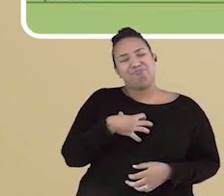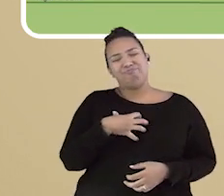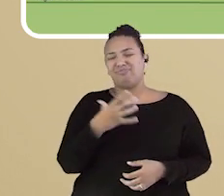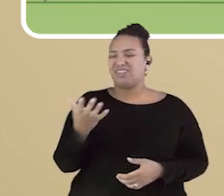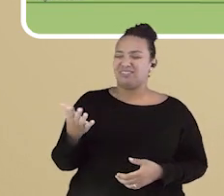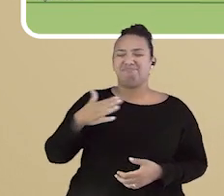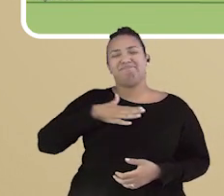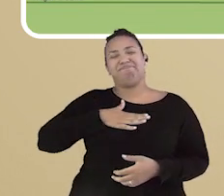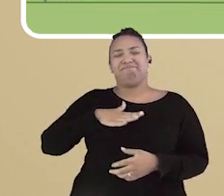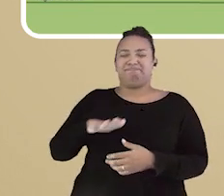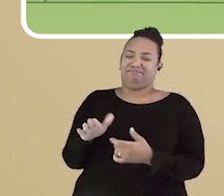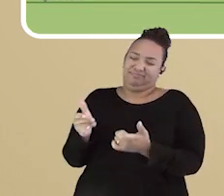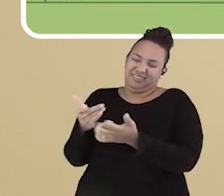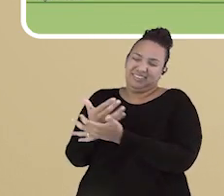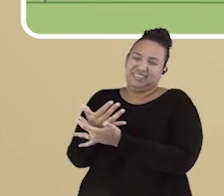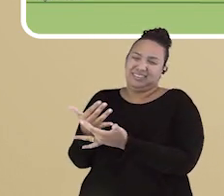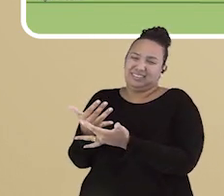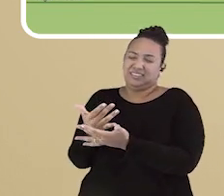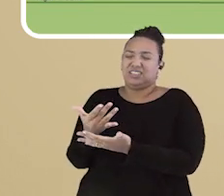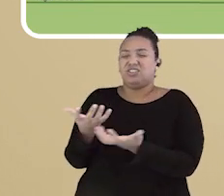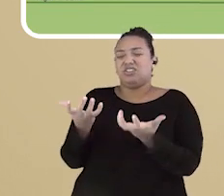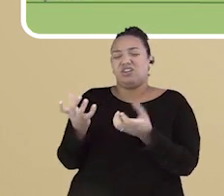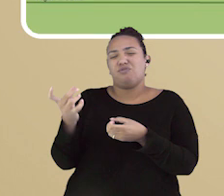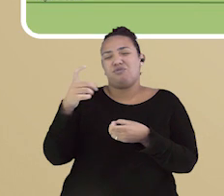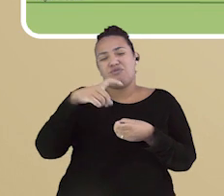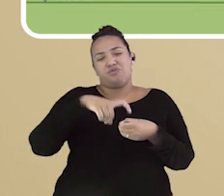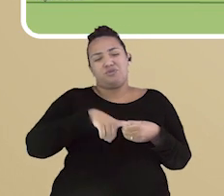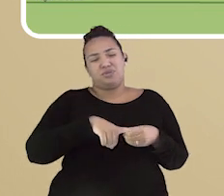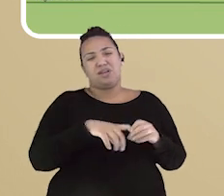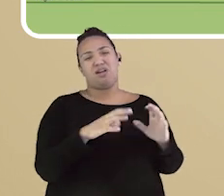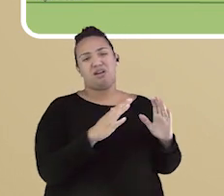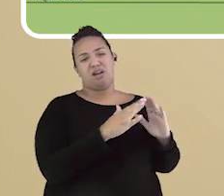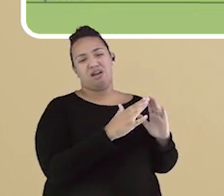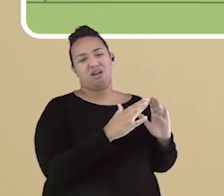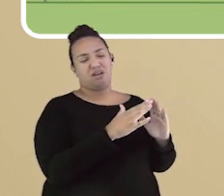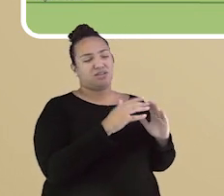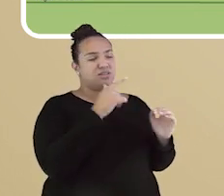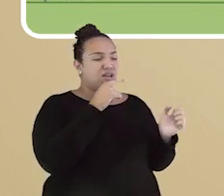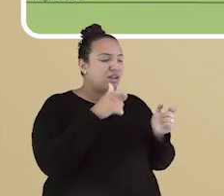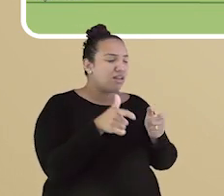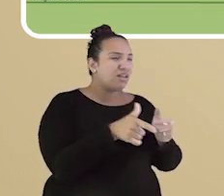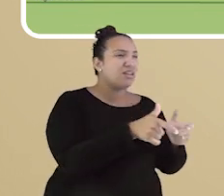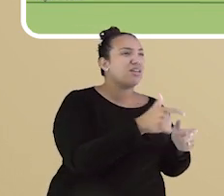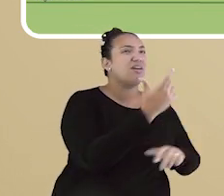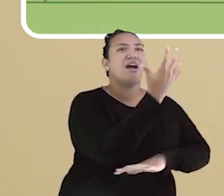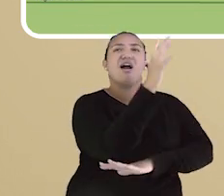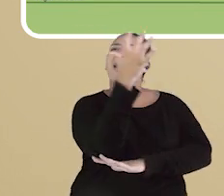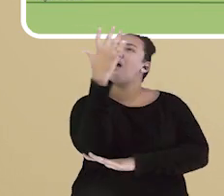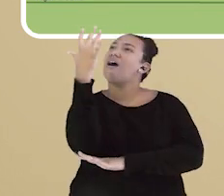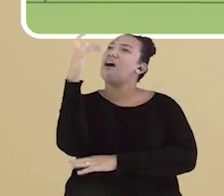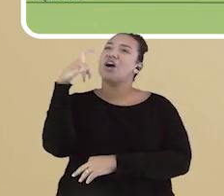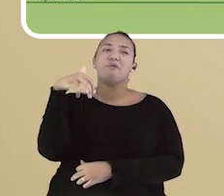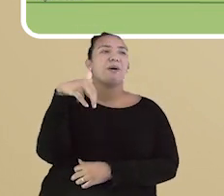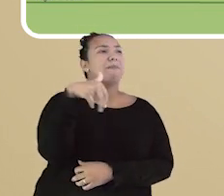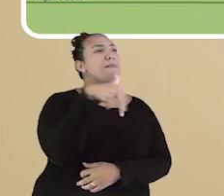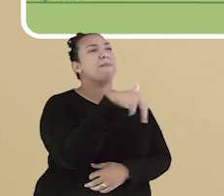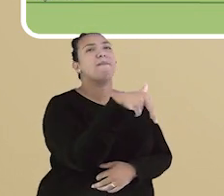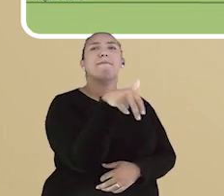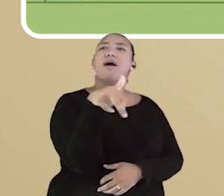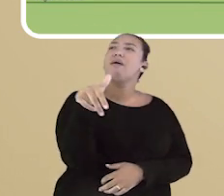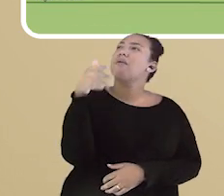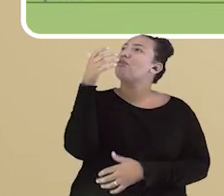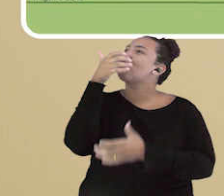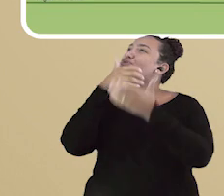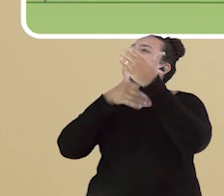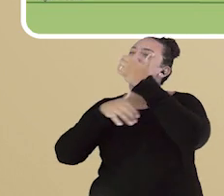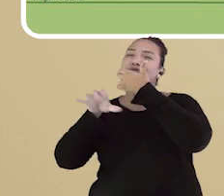cidade. Então, ele preferia passear na beira do rio, olhando as árvores, colhendo frutos lá no campo onde